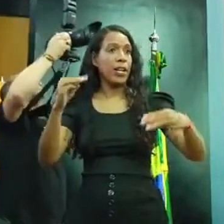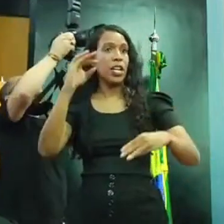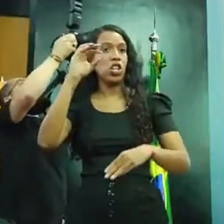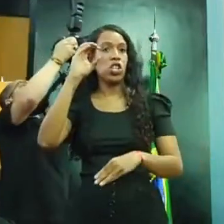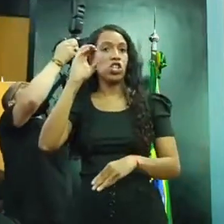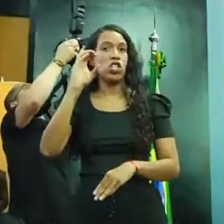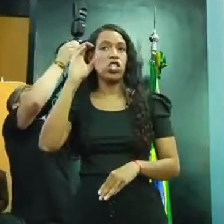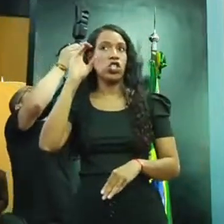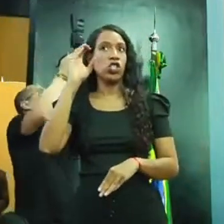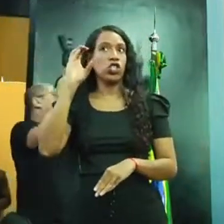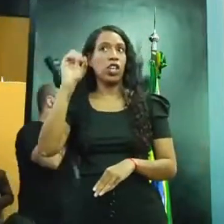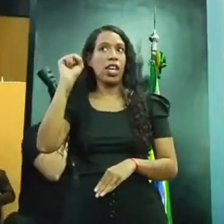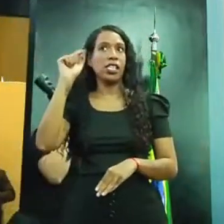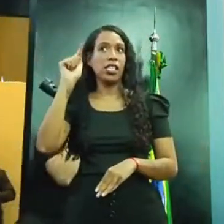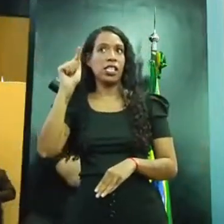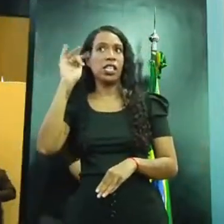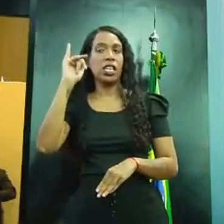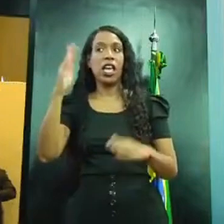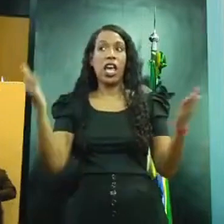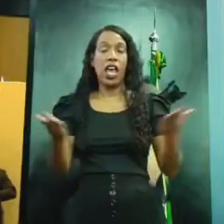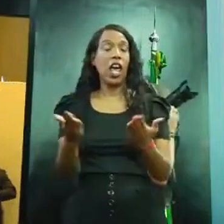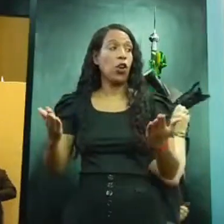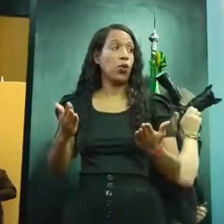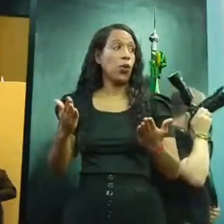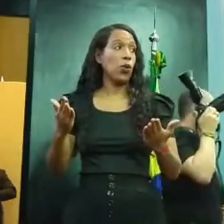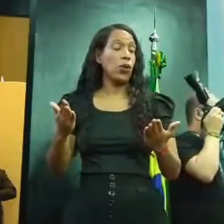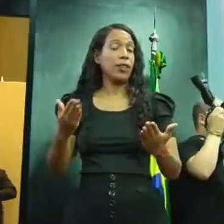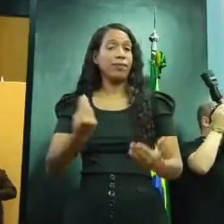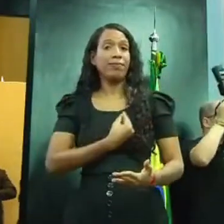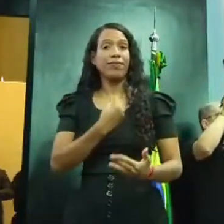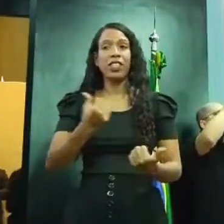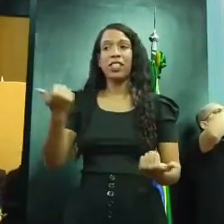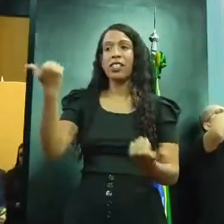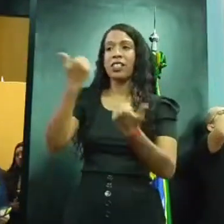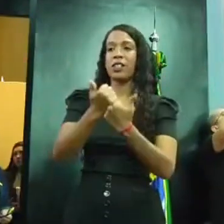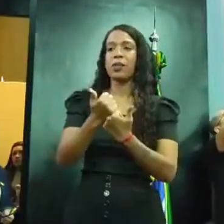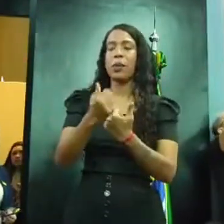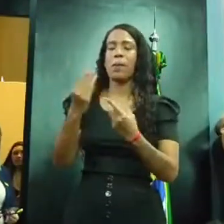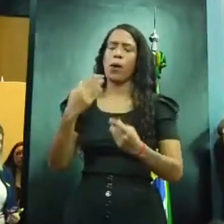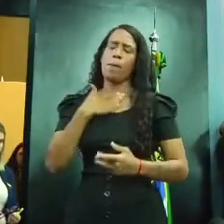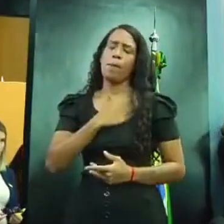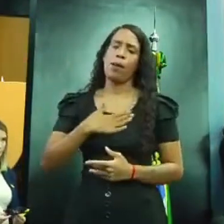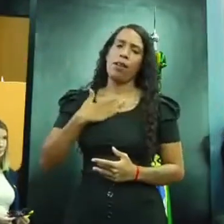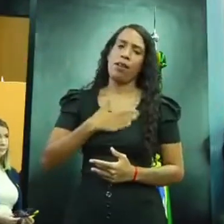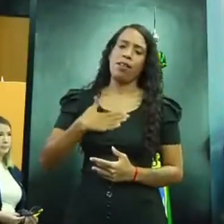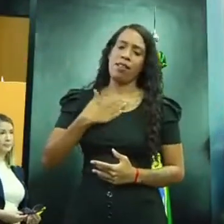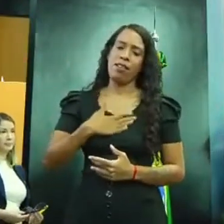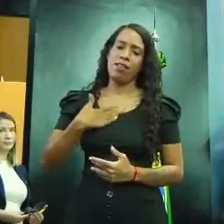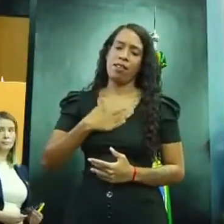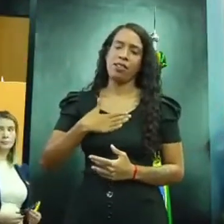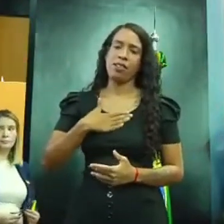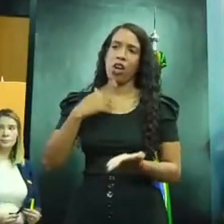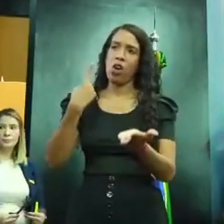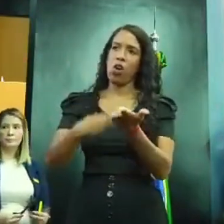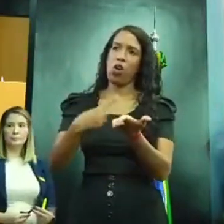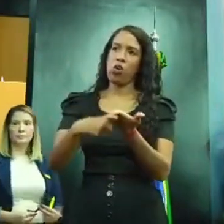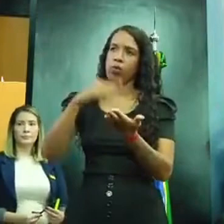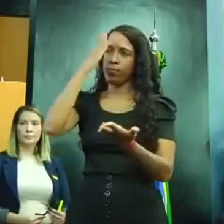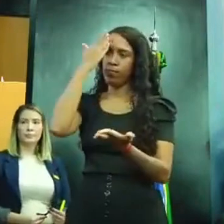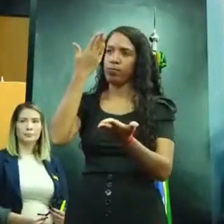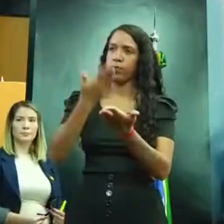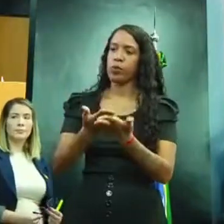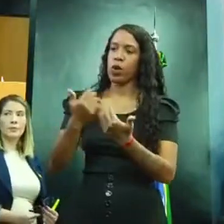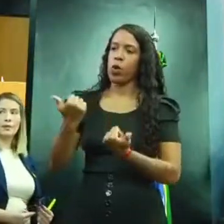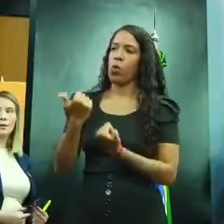GSI, e agora eu estou aqui assumindo essa missão. Então, me honra muito contar com a confiança, com